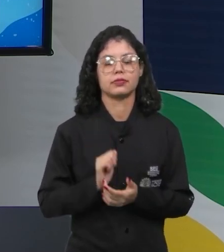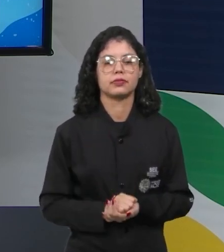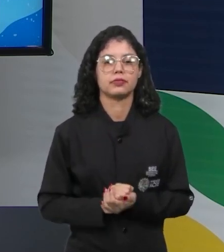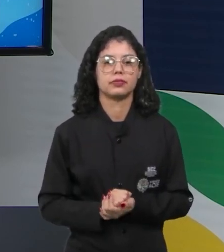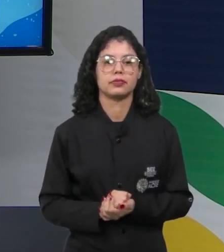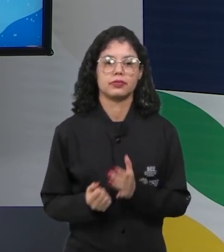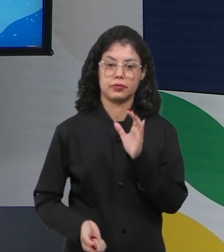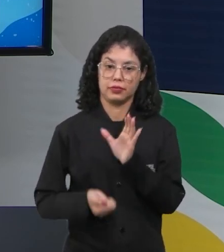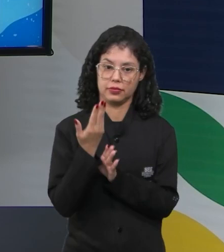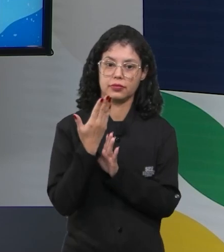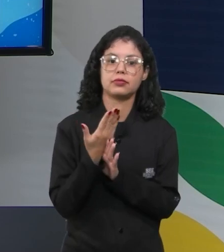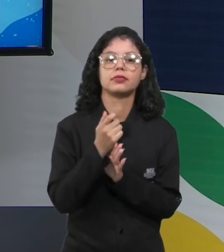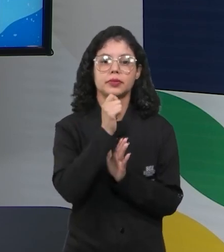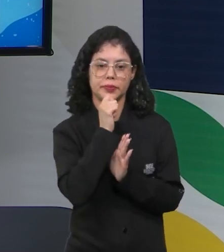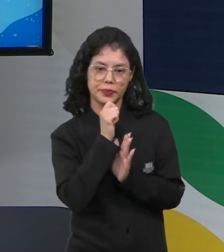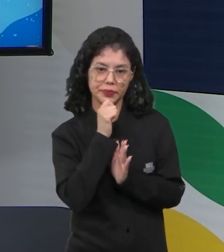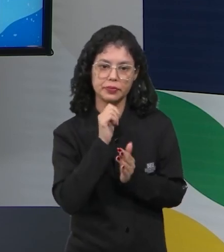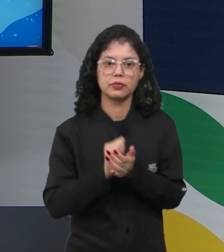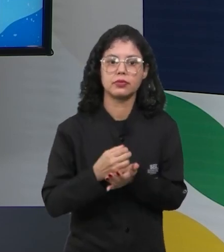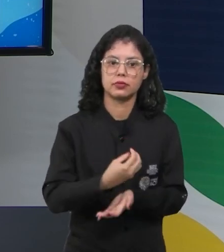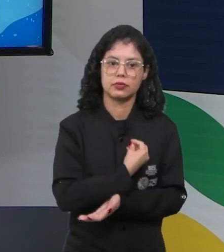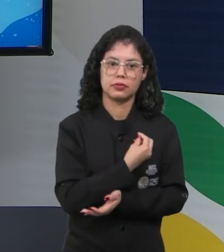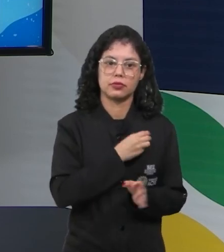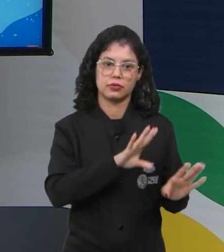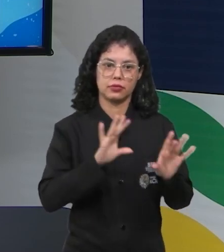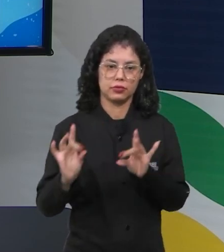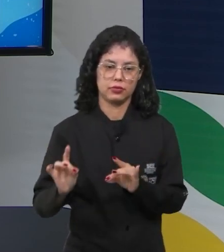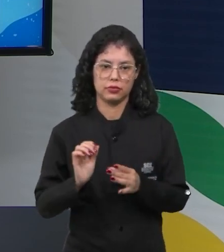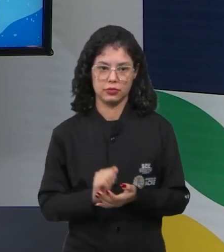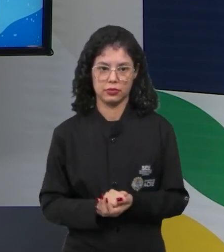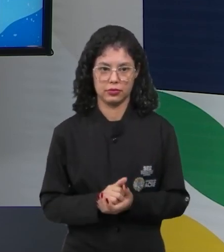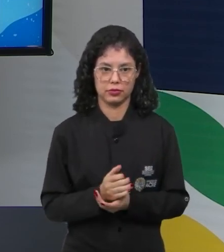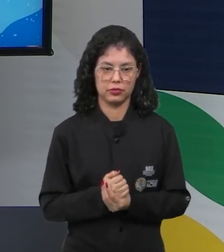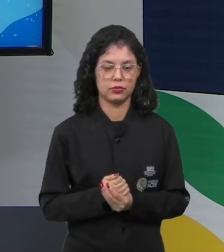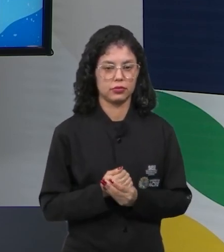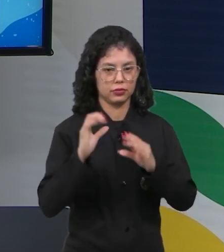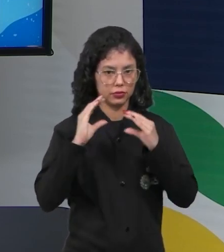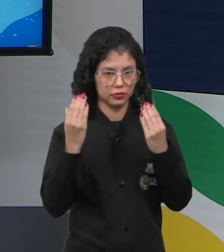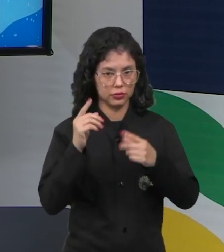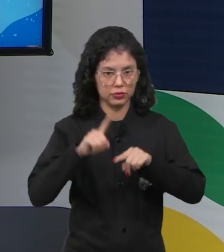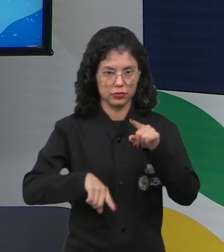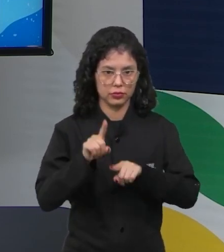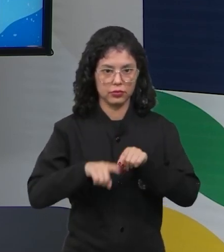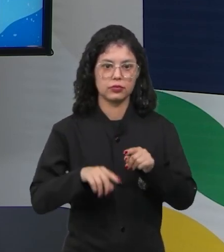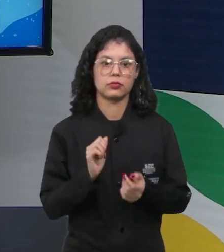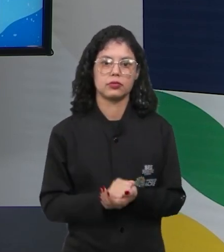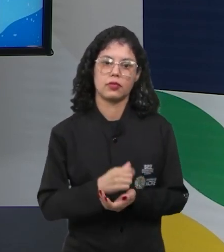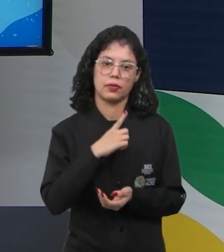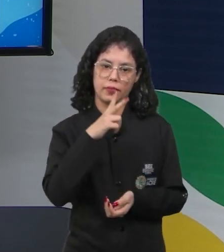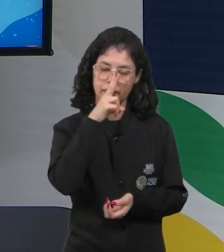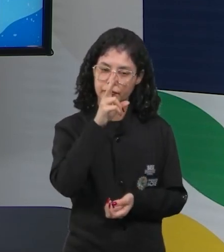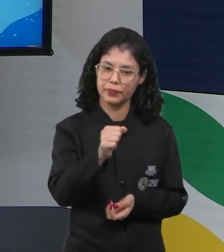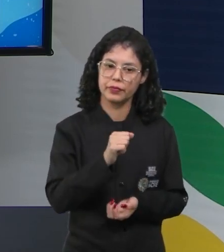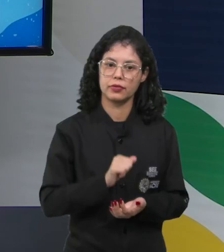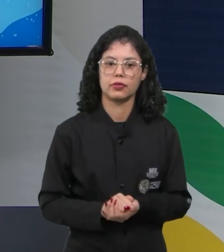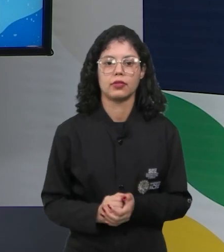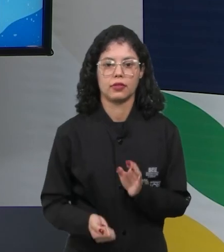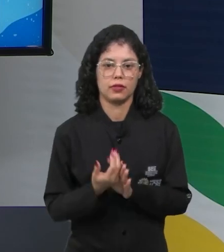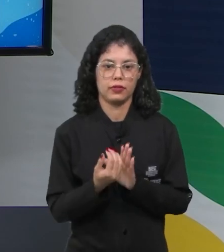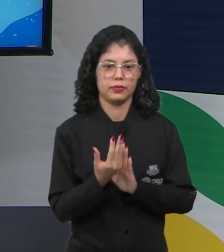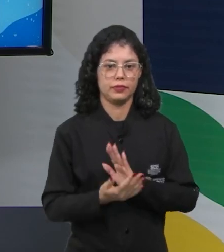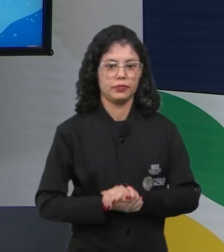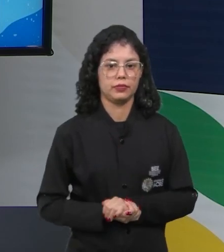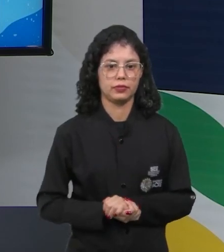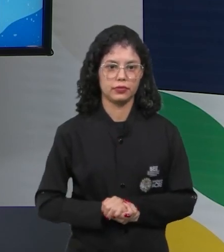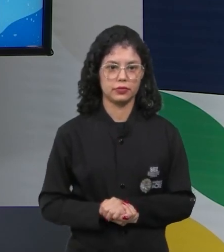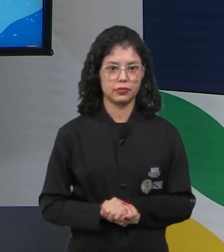a criação, né, havia a criação de vida a partir de seres de matéria bruta, que tivesse ali a força vital para criar. Então,